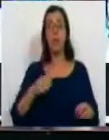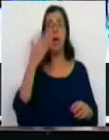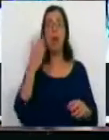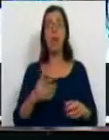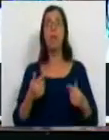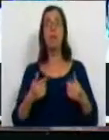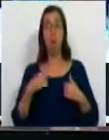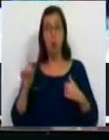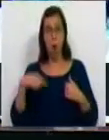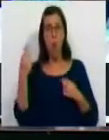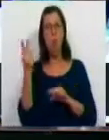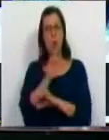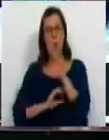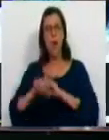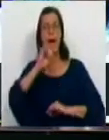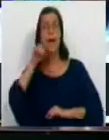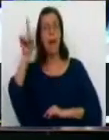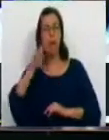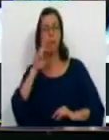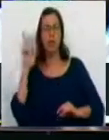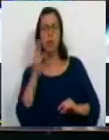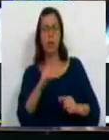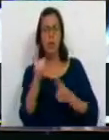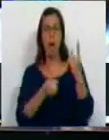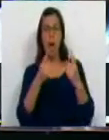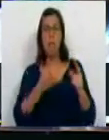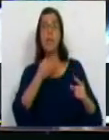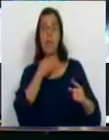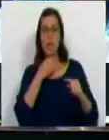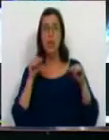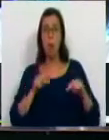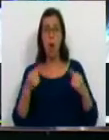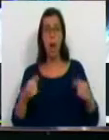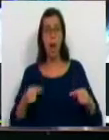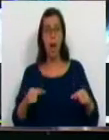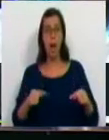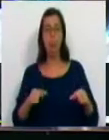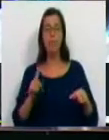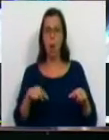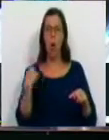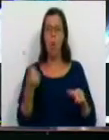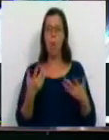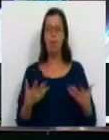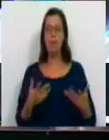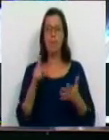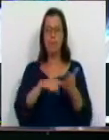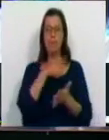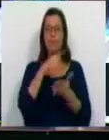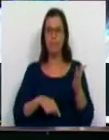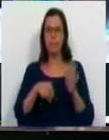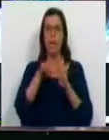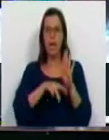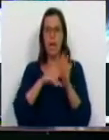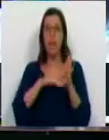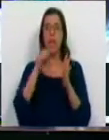Presidente. Tivesse a União Europeia a capacidade de responder a algumas das crises que hoje atravessa, e este seria o momento em que se revogariam